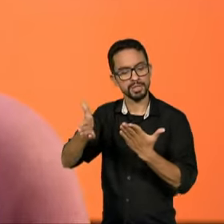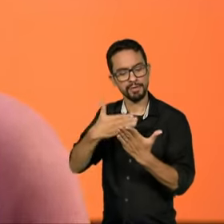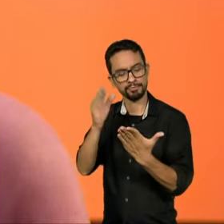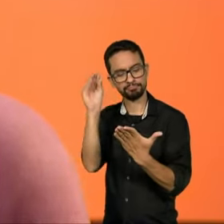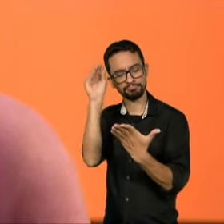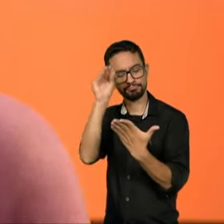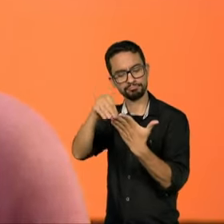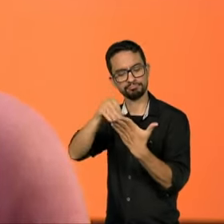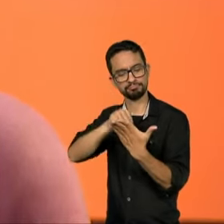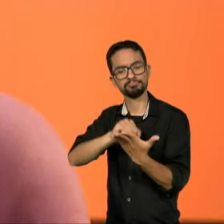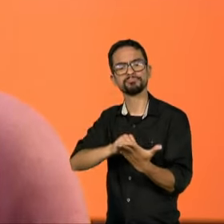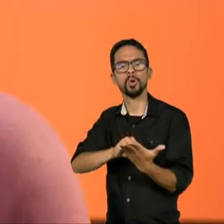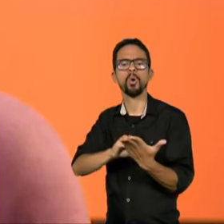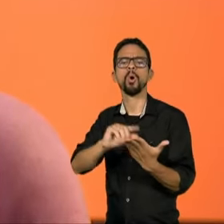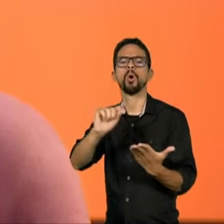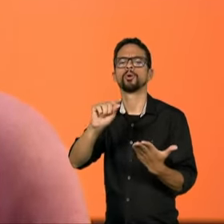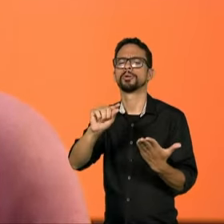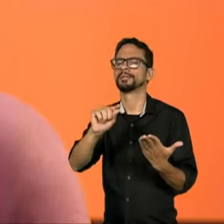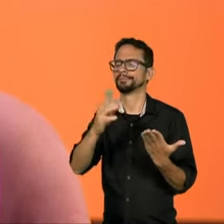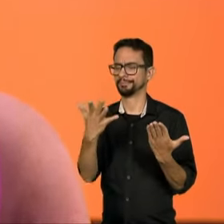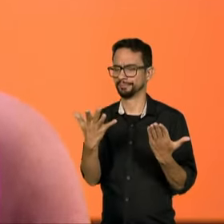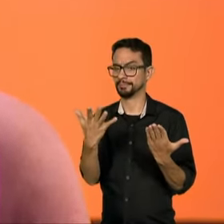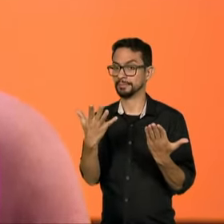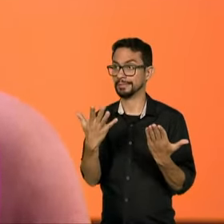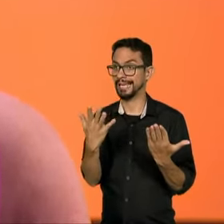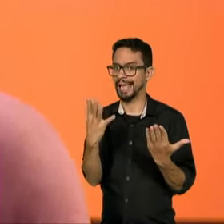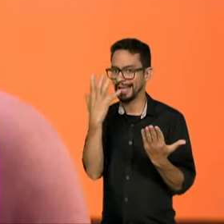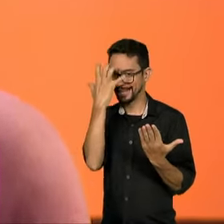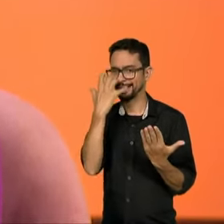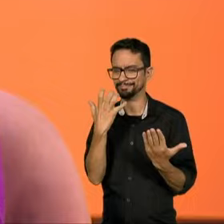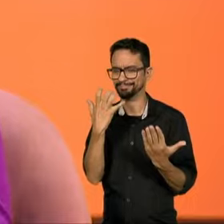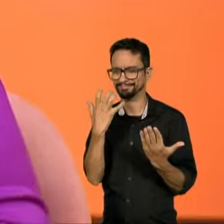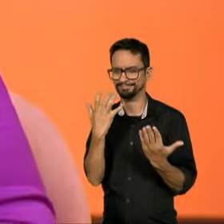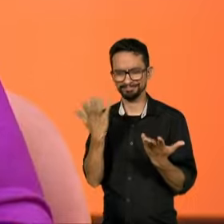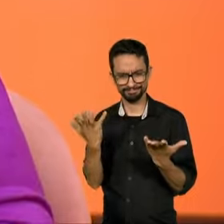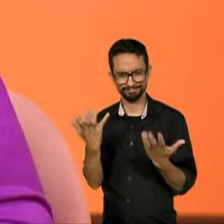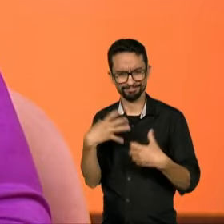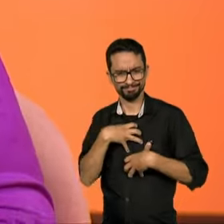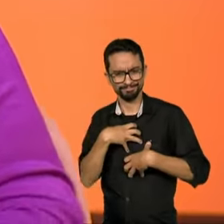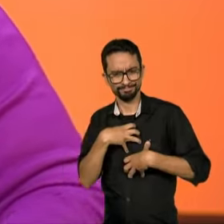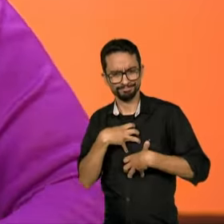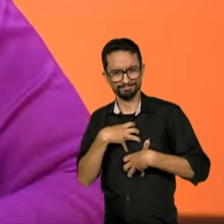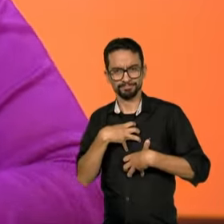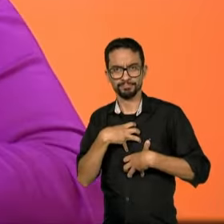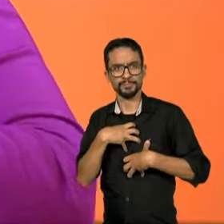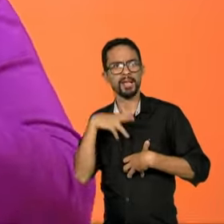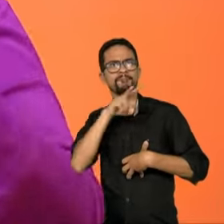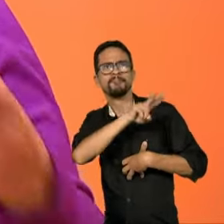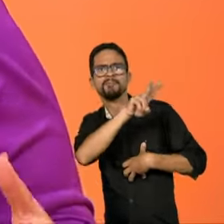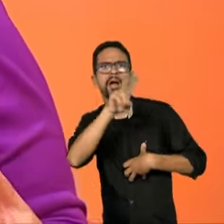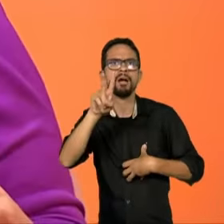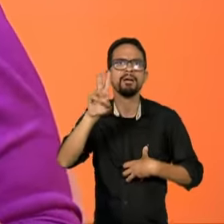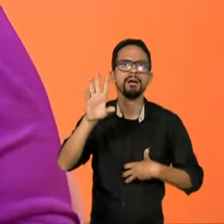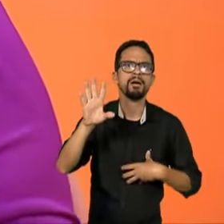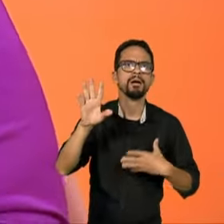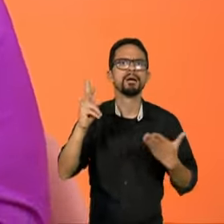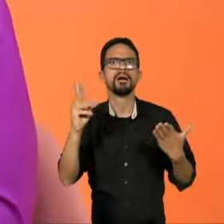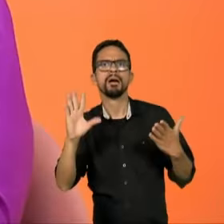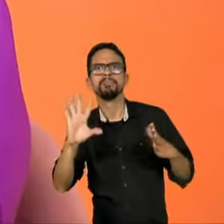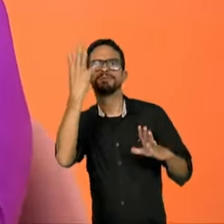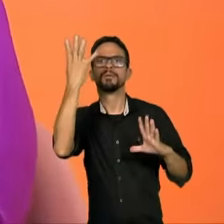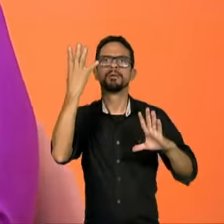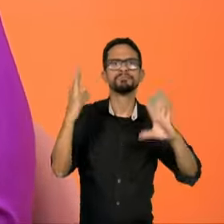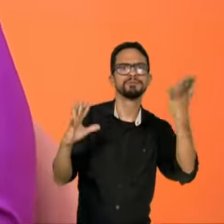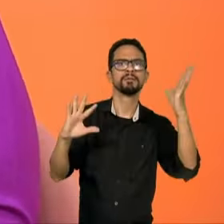livros, são muito delicados, porque com tudo isso acontecendo, com todo esse caos acontecendo no